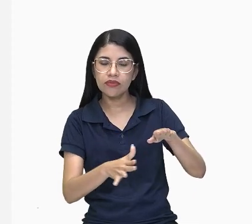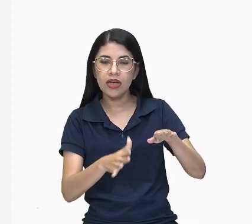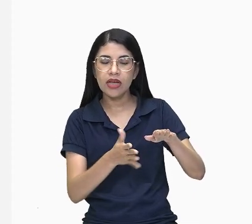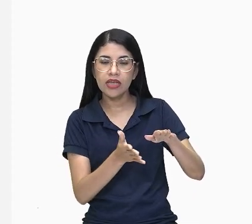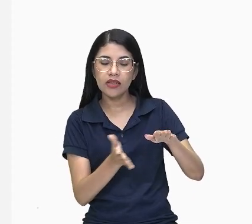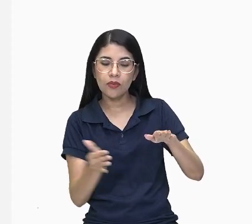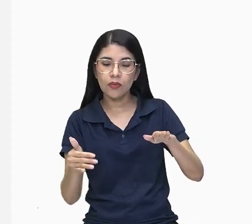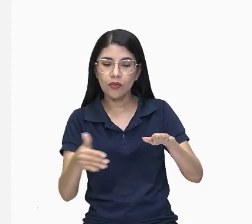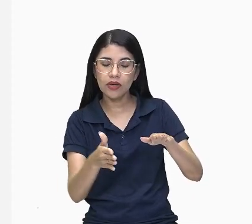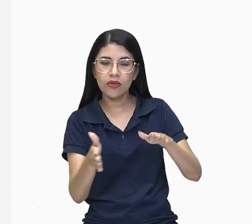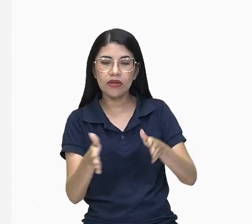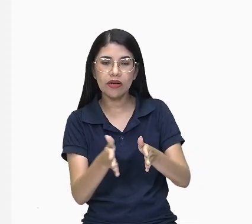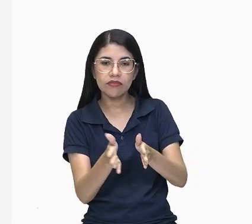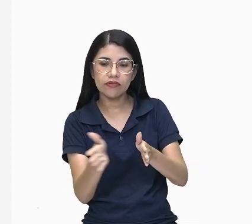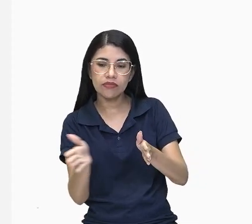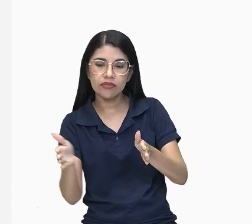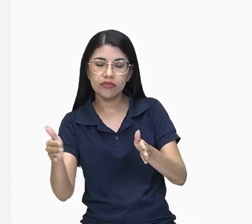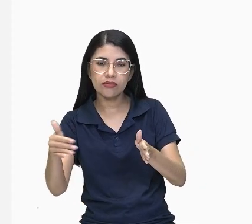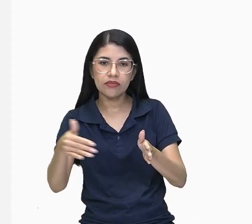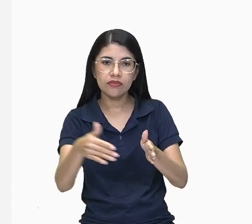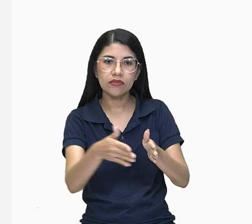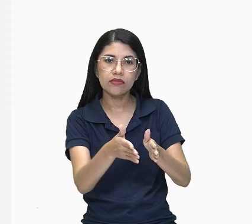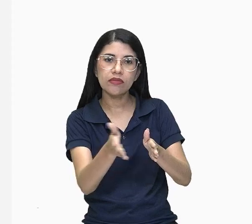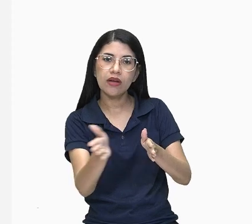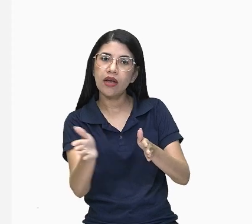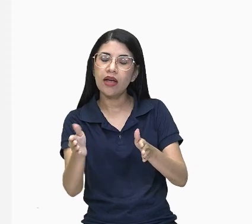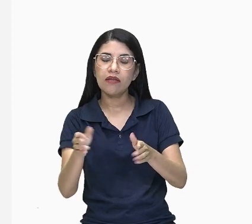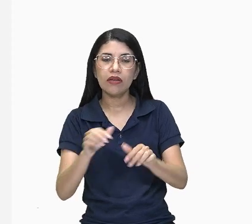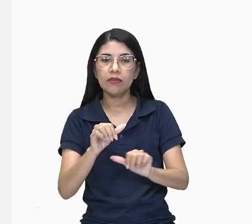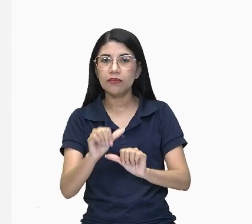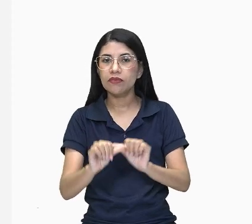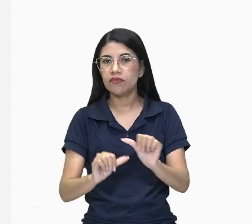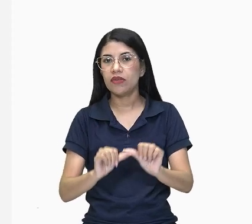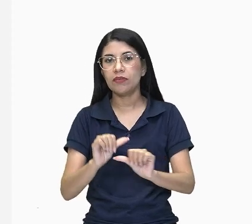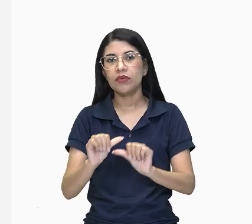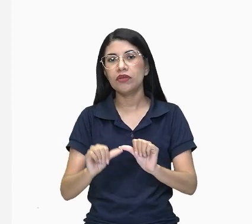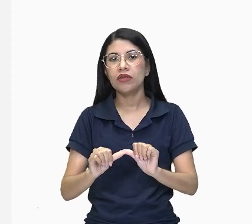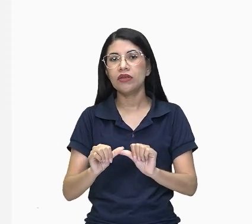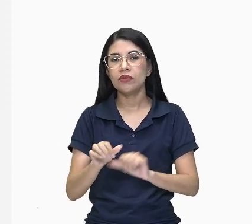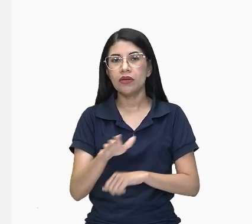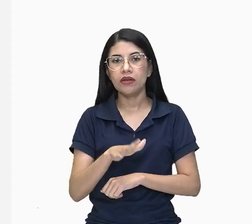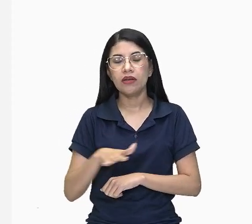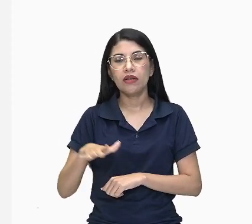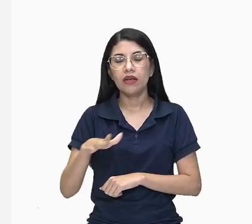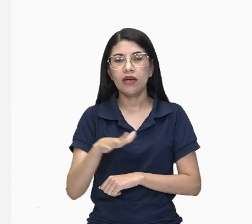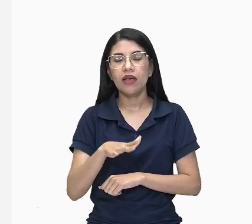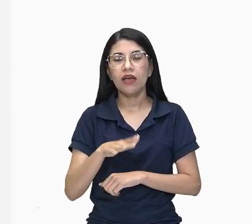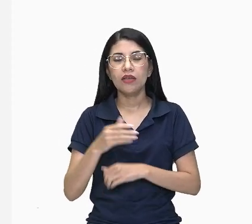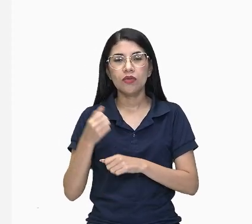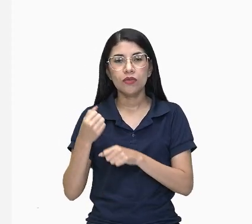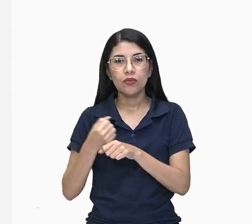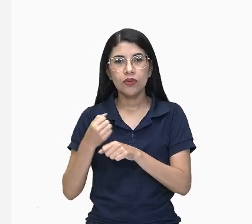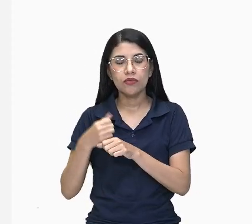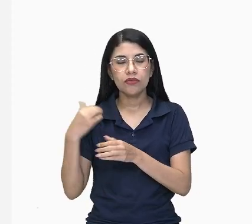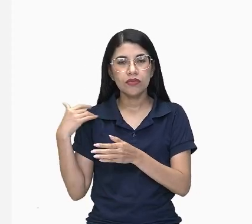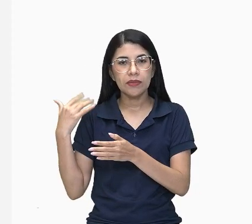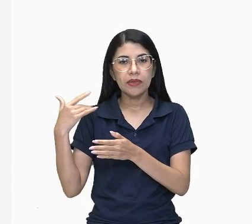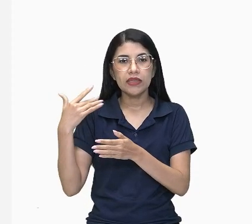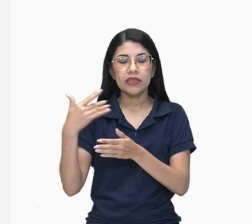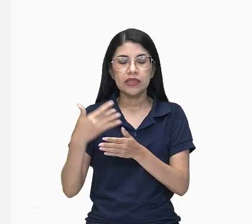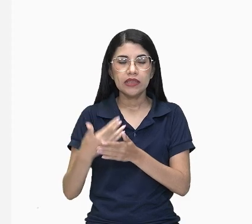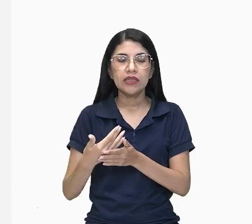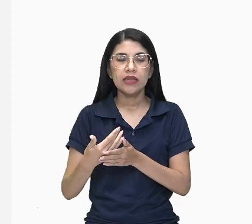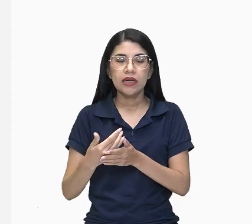rios, eles estão ali, desenhando e redesenhando o seu caminho ao longo do tempo,